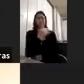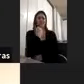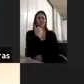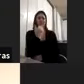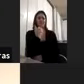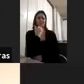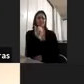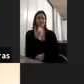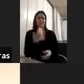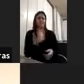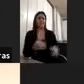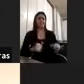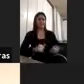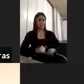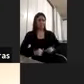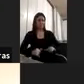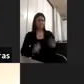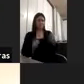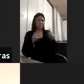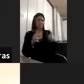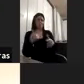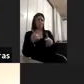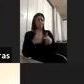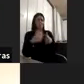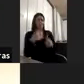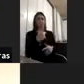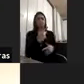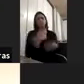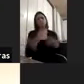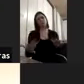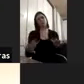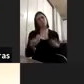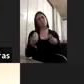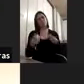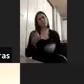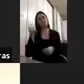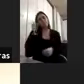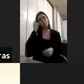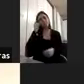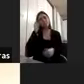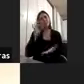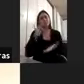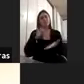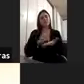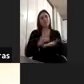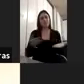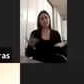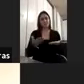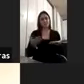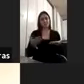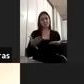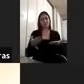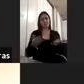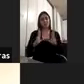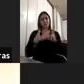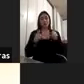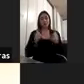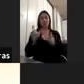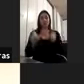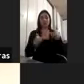companheiros. Pense isso. Pense quando você está lá no teu posto de trabalho, sem tempo para tomar água, quando você quer ir no